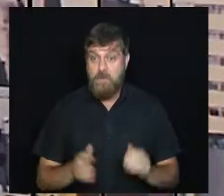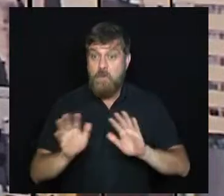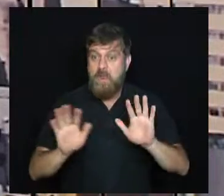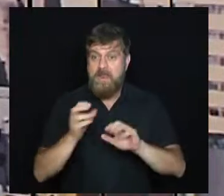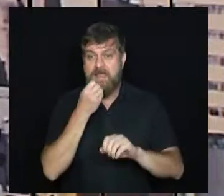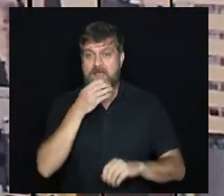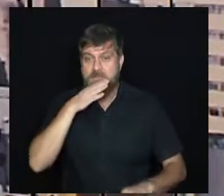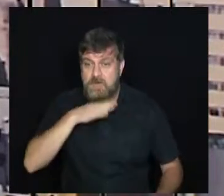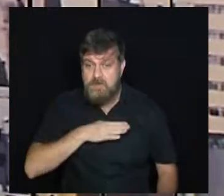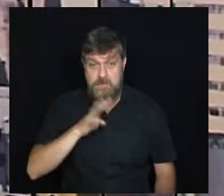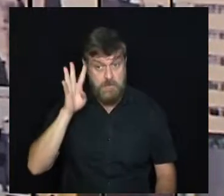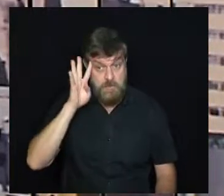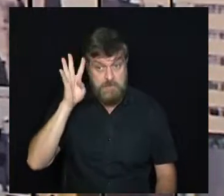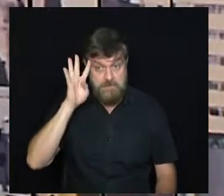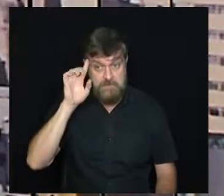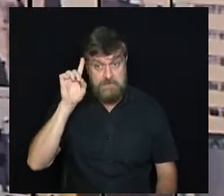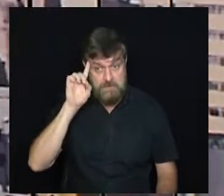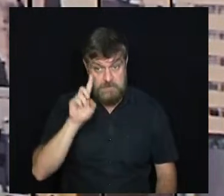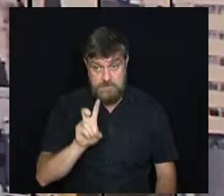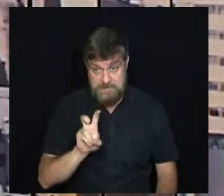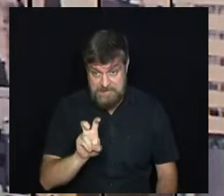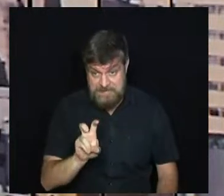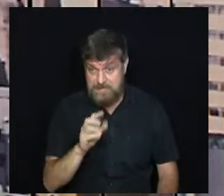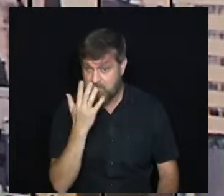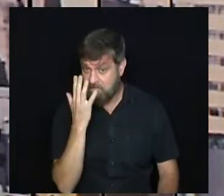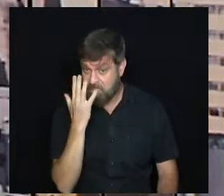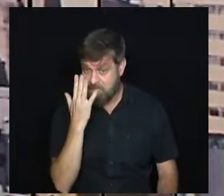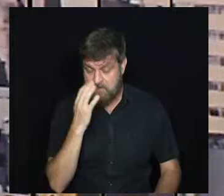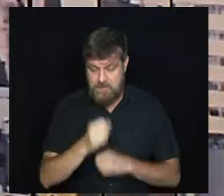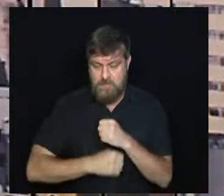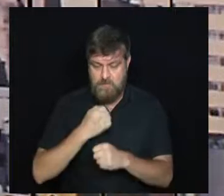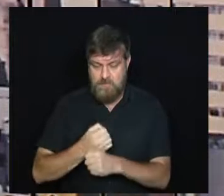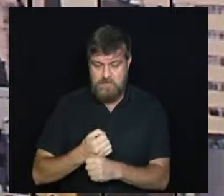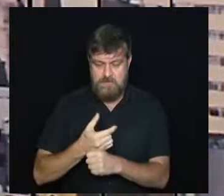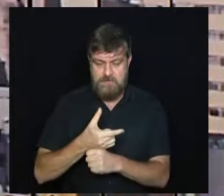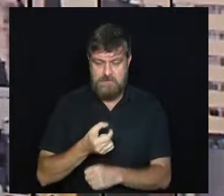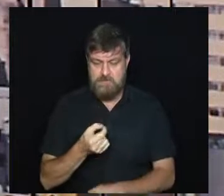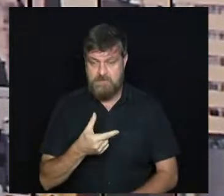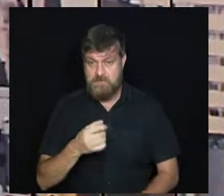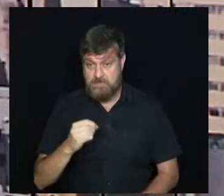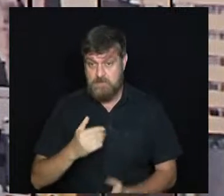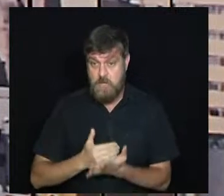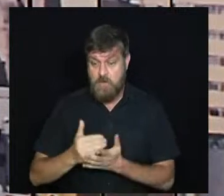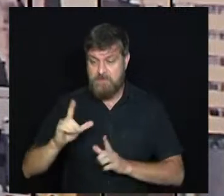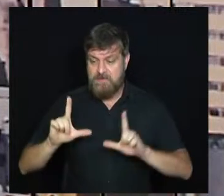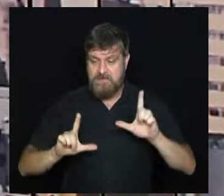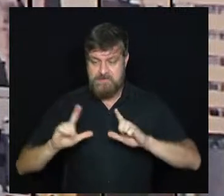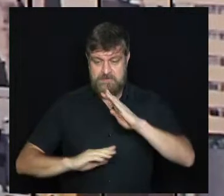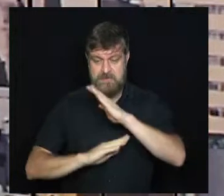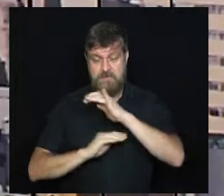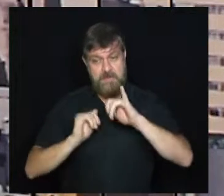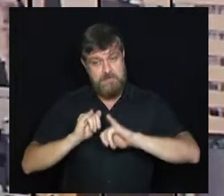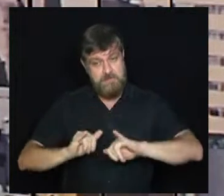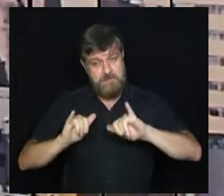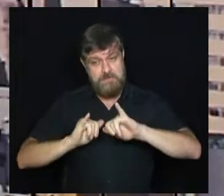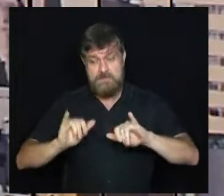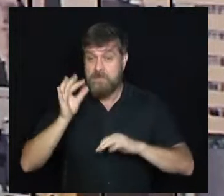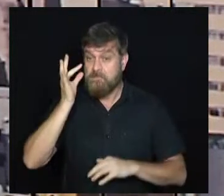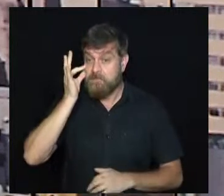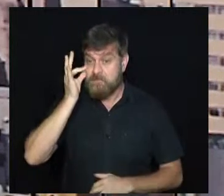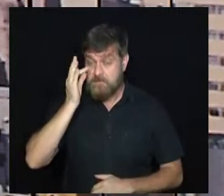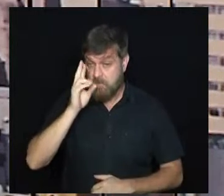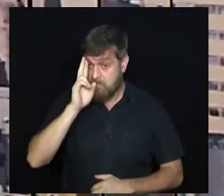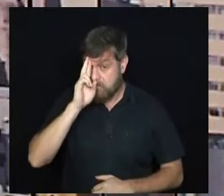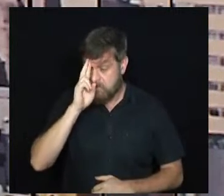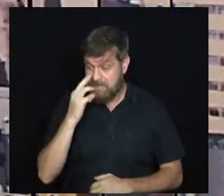Olá, boa tarde. Quarta-feira, dia 5 de fevereiro de 2020. Está no ar o Jornal Câmara Notícia, ao vivo.